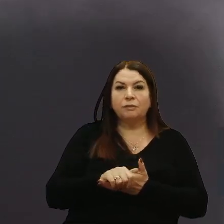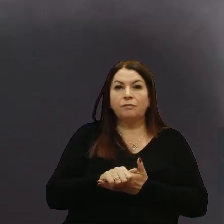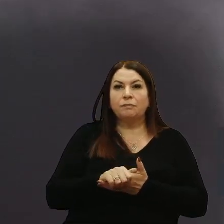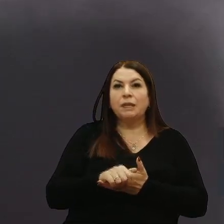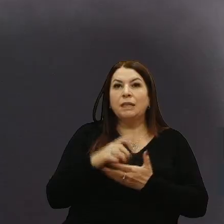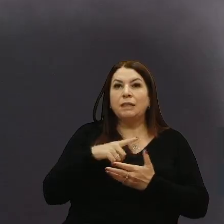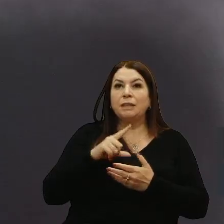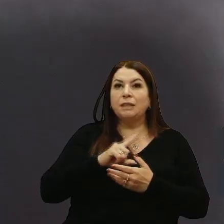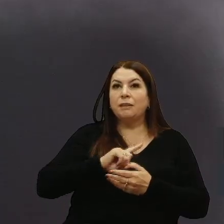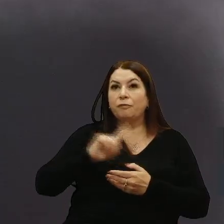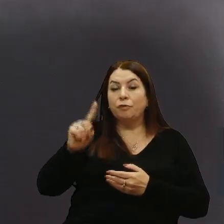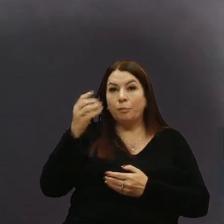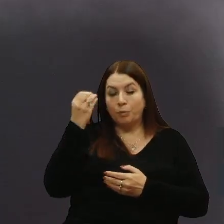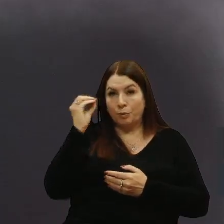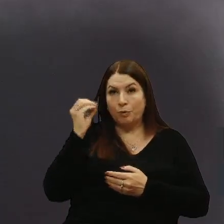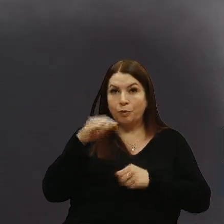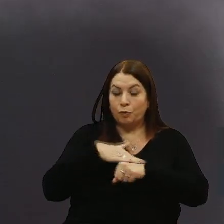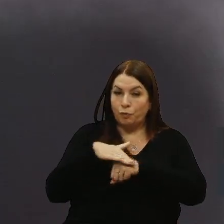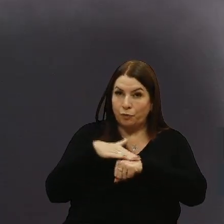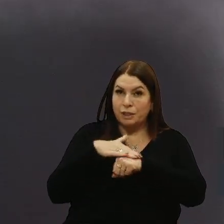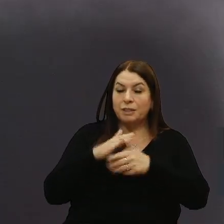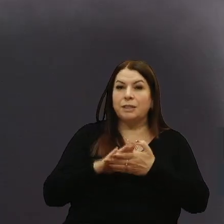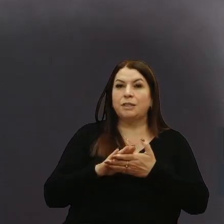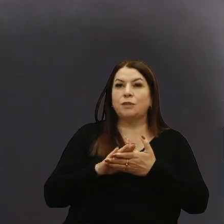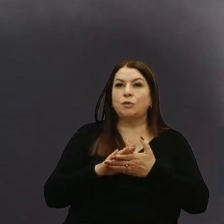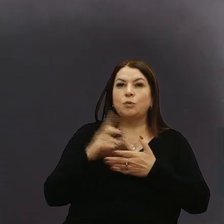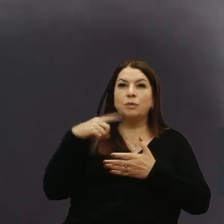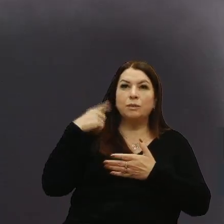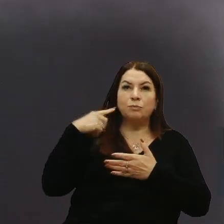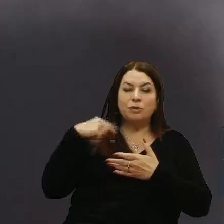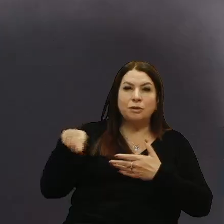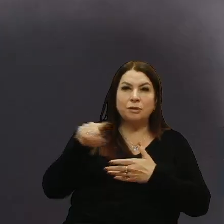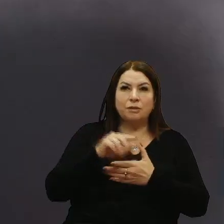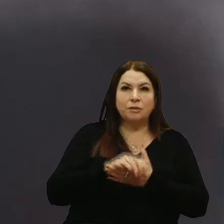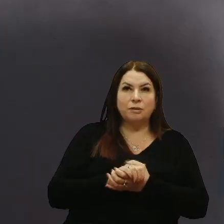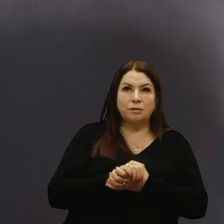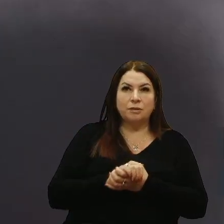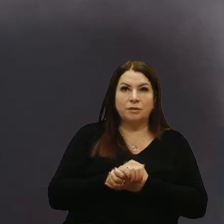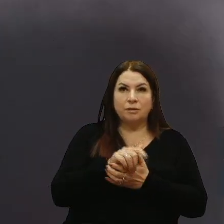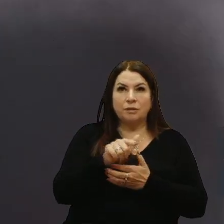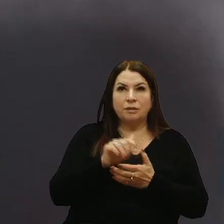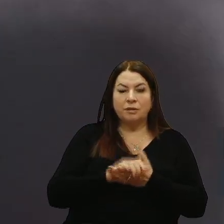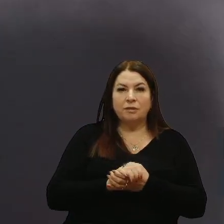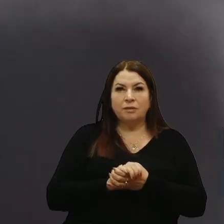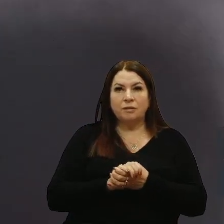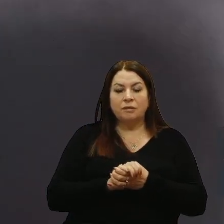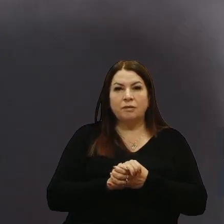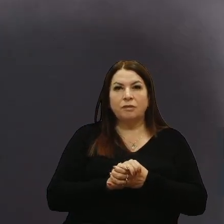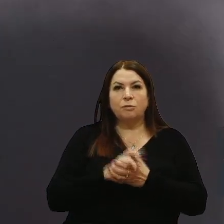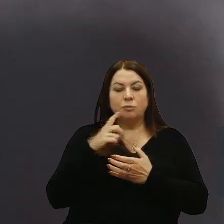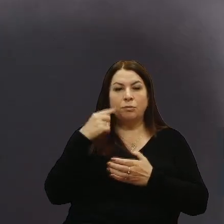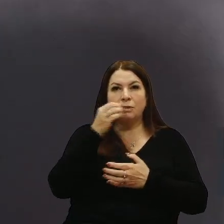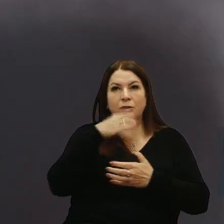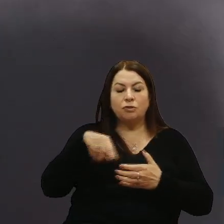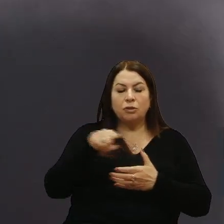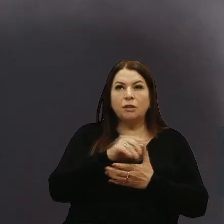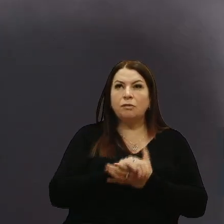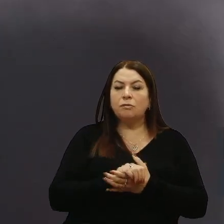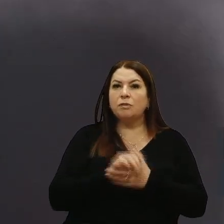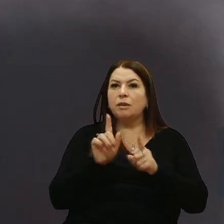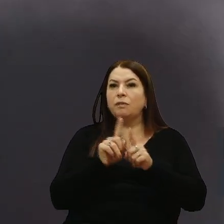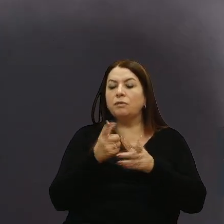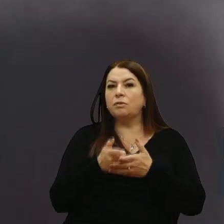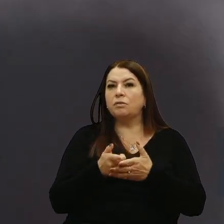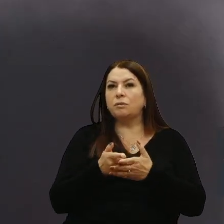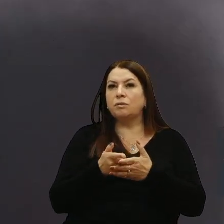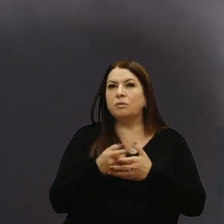se deslocado a Porto Alegre, conversado com os deputados. Eu acredito que tenham conversado com todos os nossos deputados aqui de Caxias e com certeza